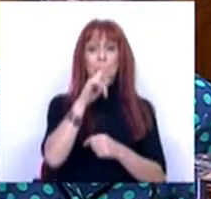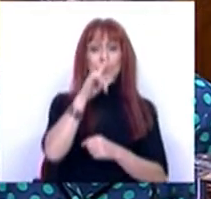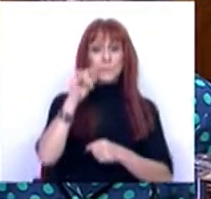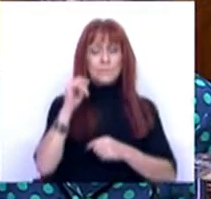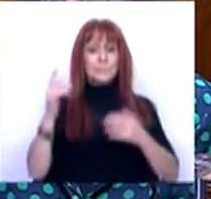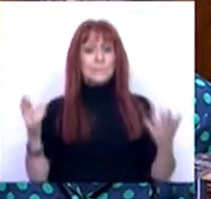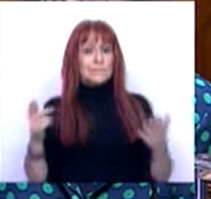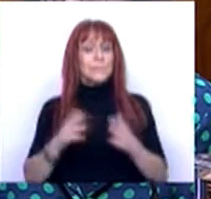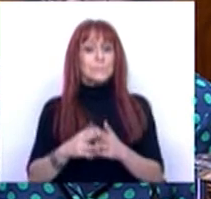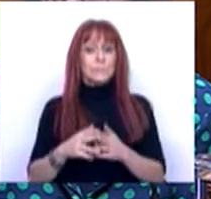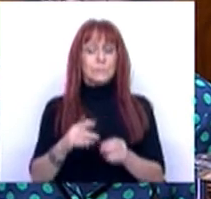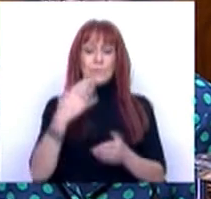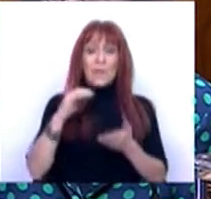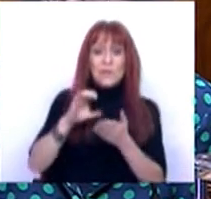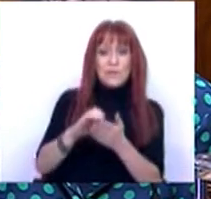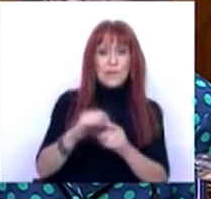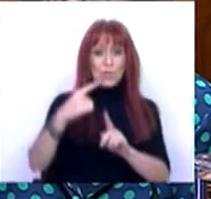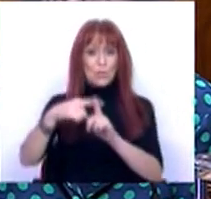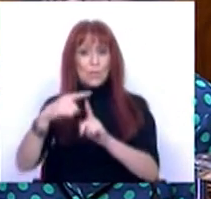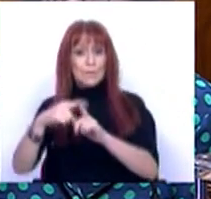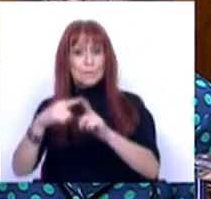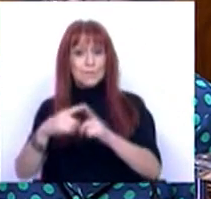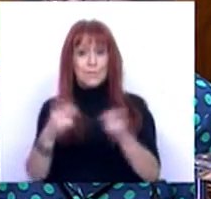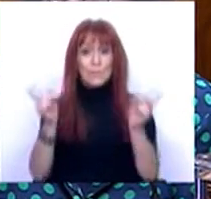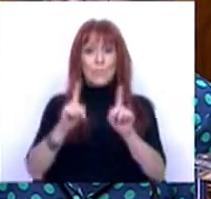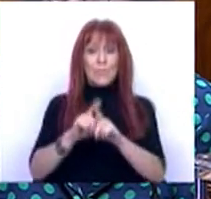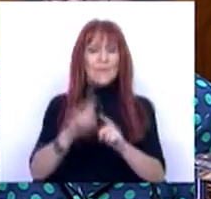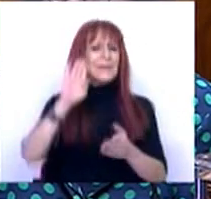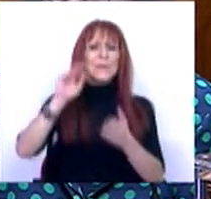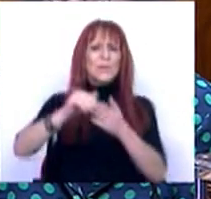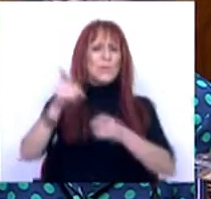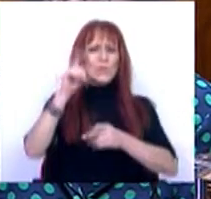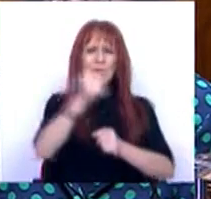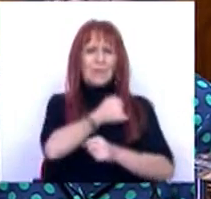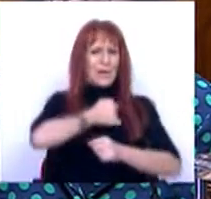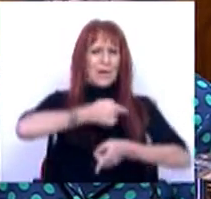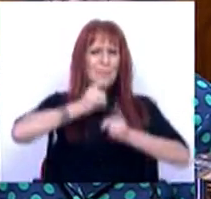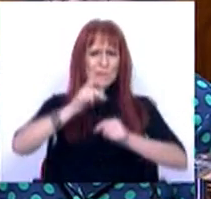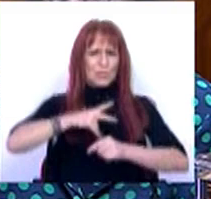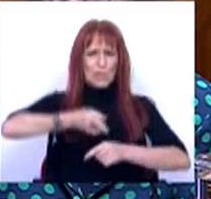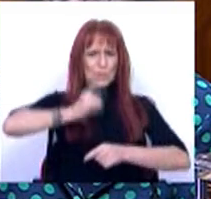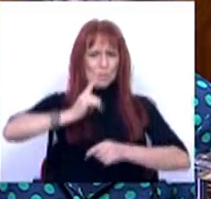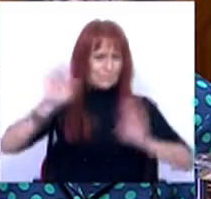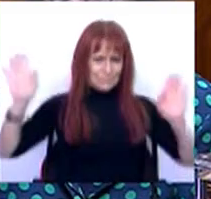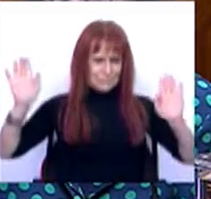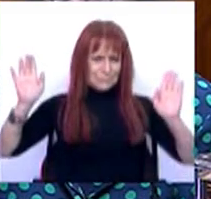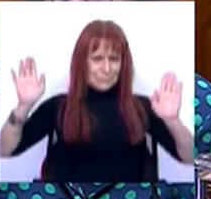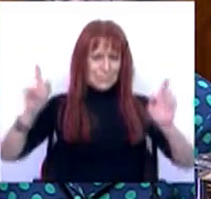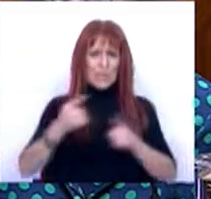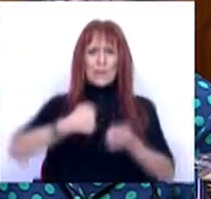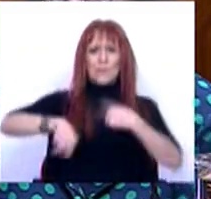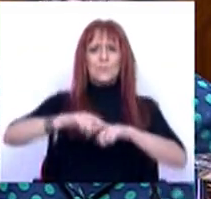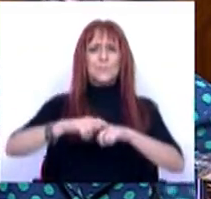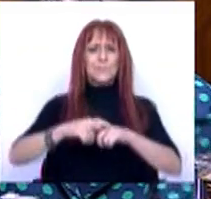Real que o crédito bonificado não é a solução para a habitação em Portugal.